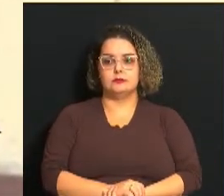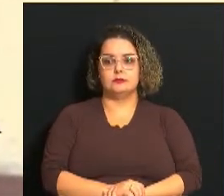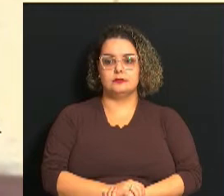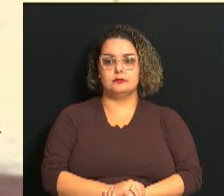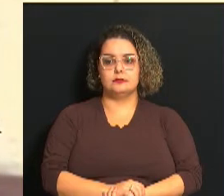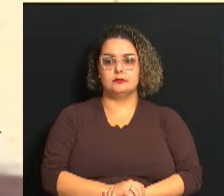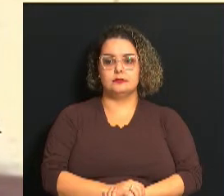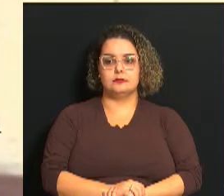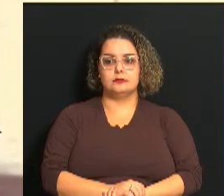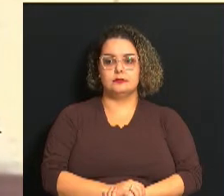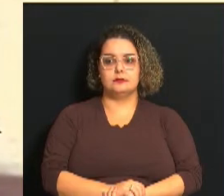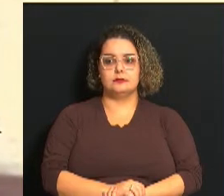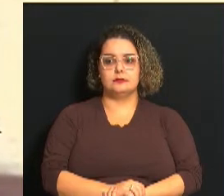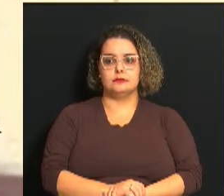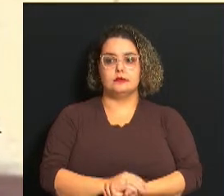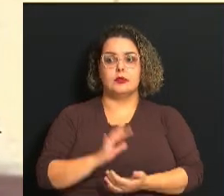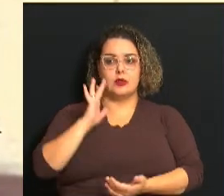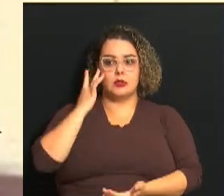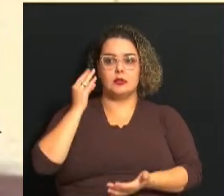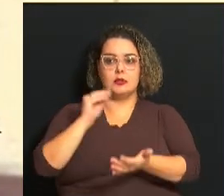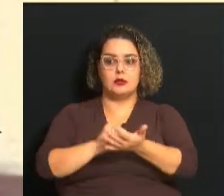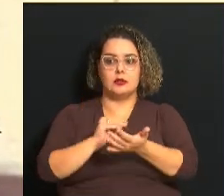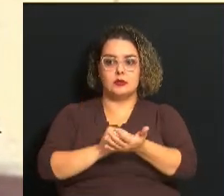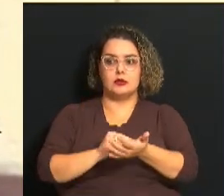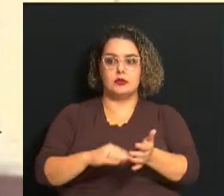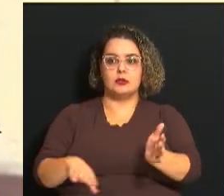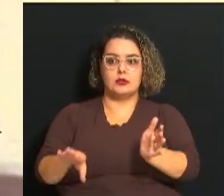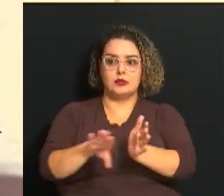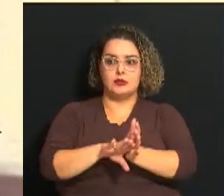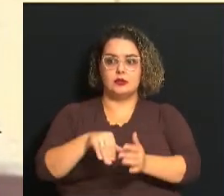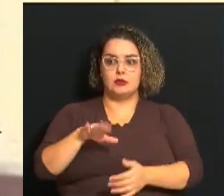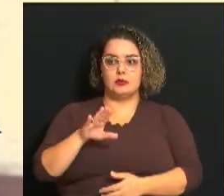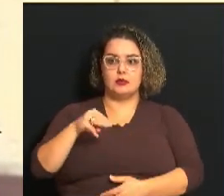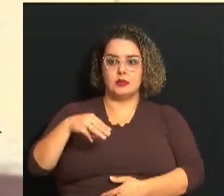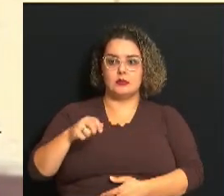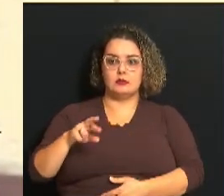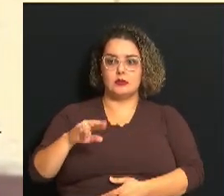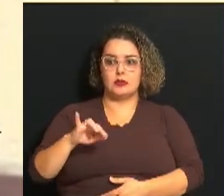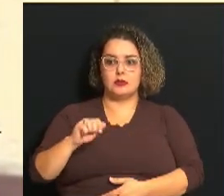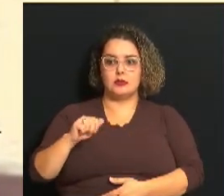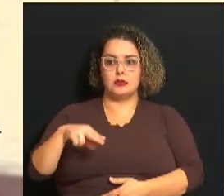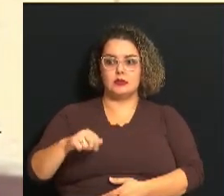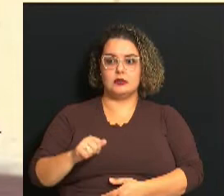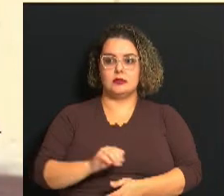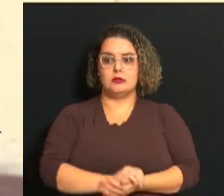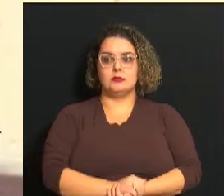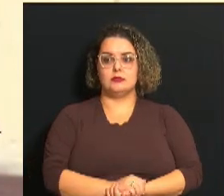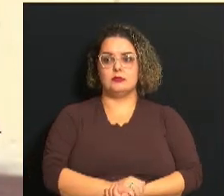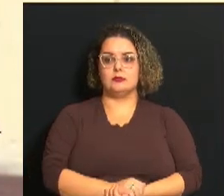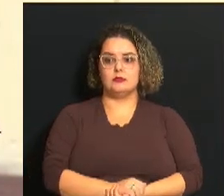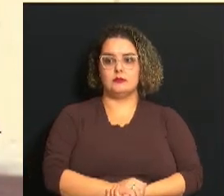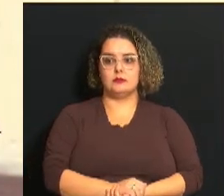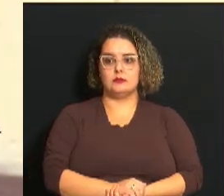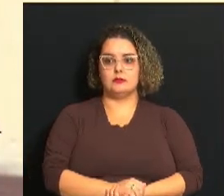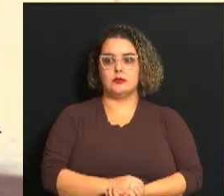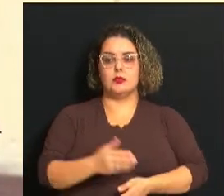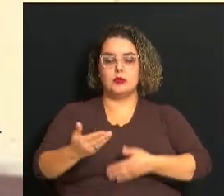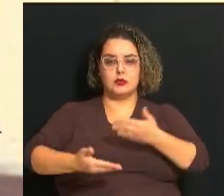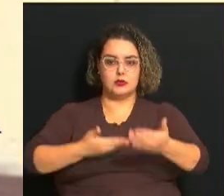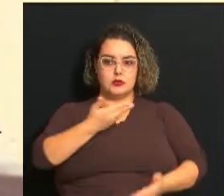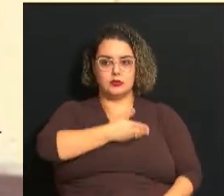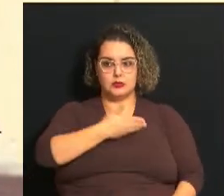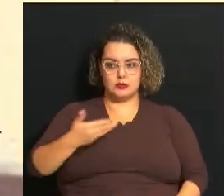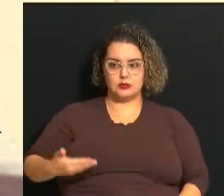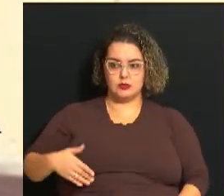vou acho que são essas são as últimas não chegou mais Mariana chegou mais aqui E no caso dos servidores públicos